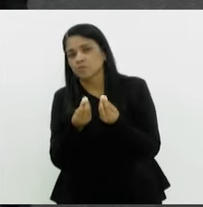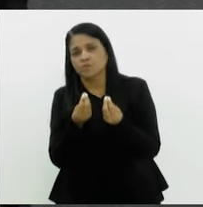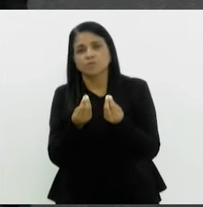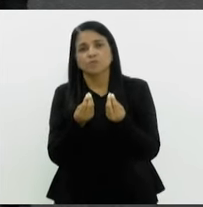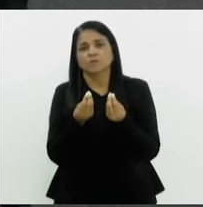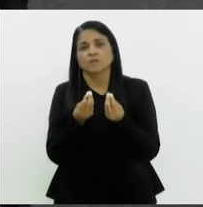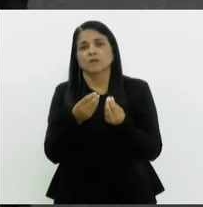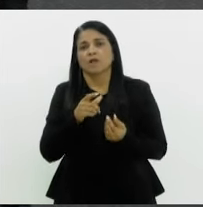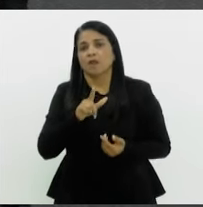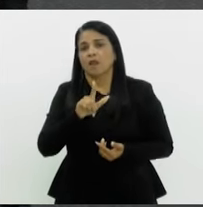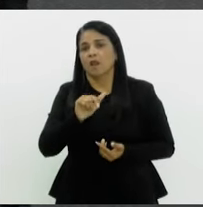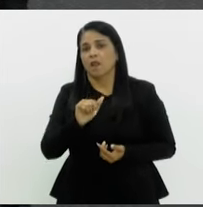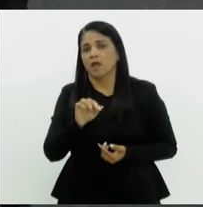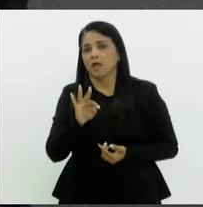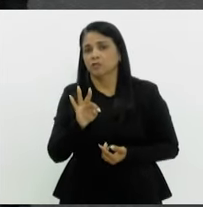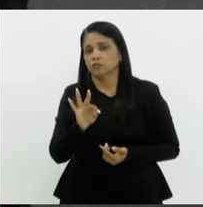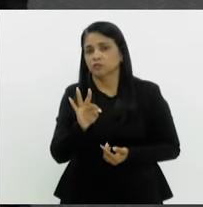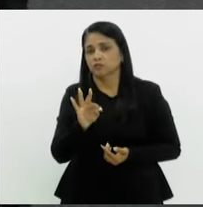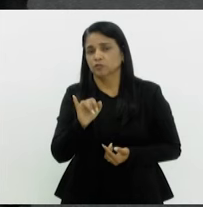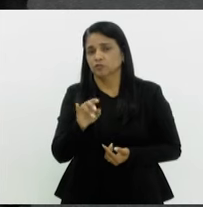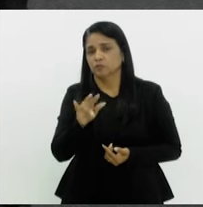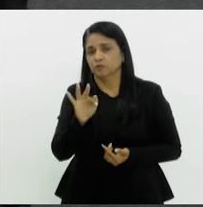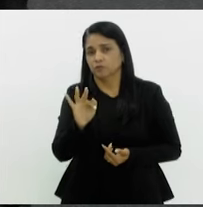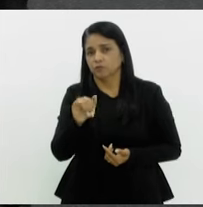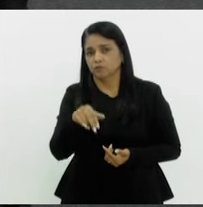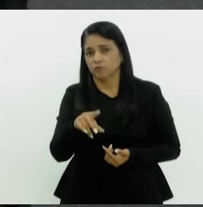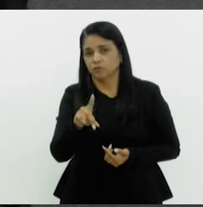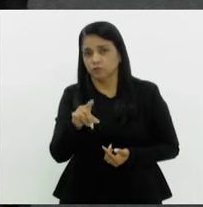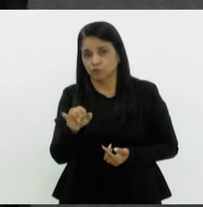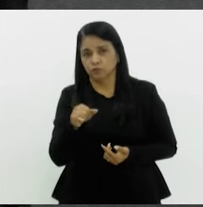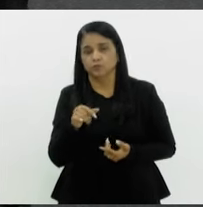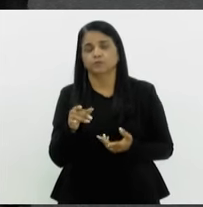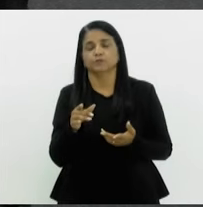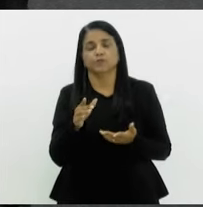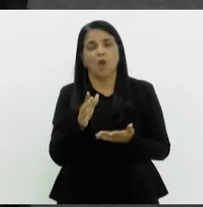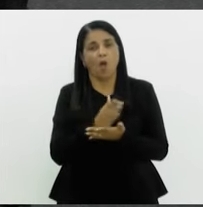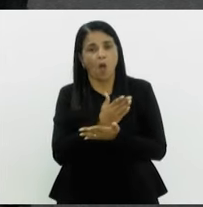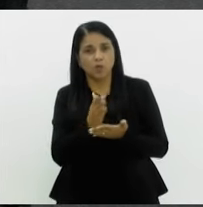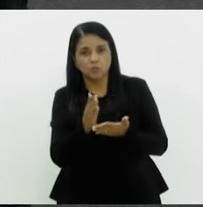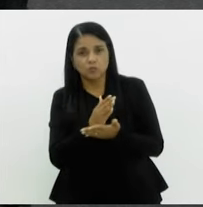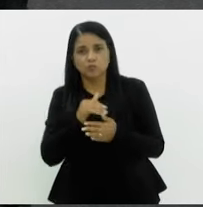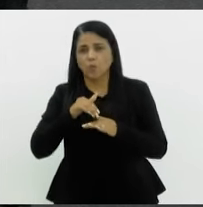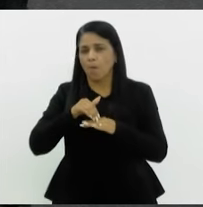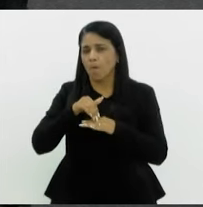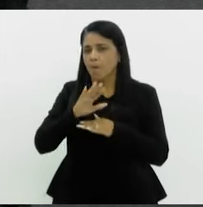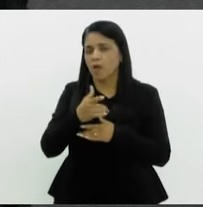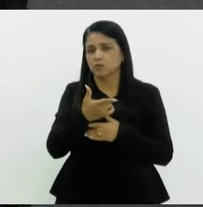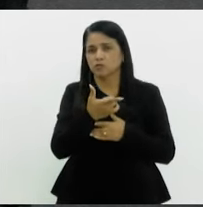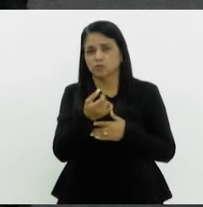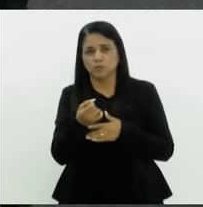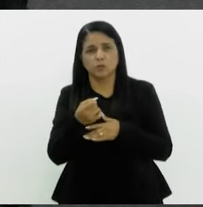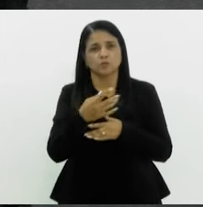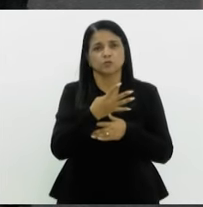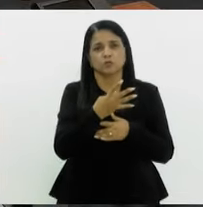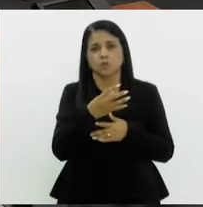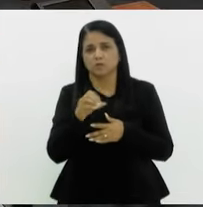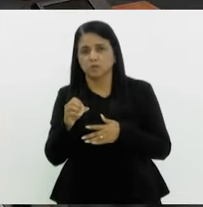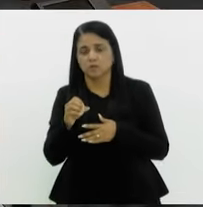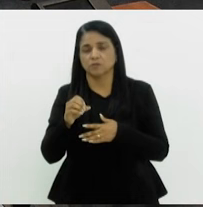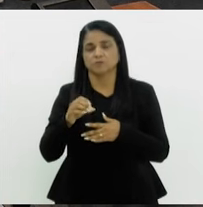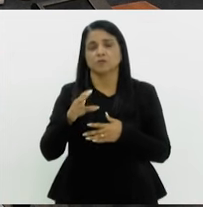dos grandes latifúndios, alguns deles, deputada Dani Monteiro, com mais de 200, 400 mil hectares,